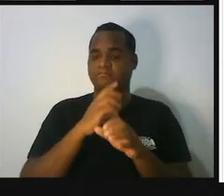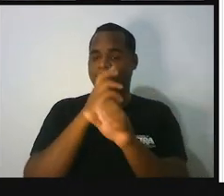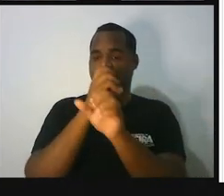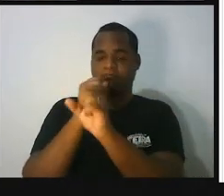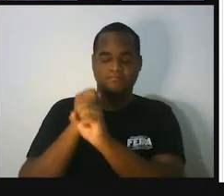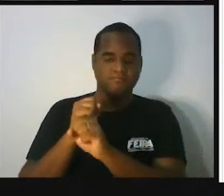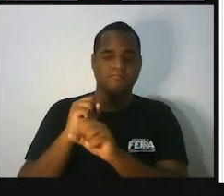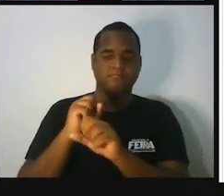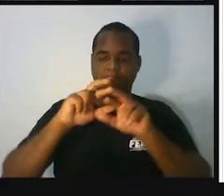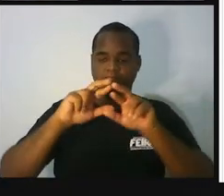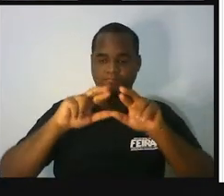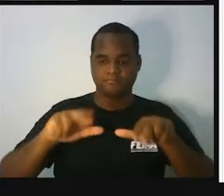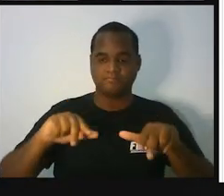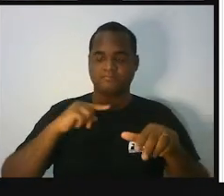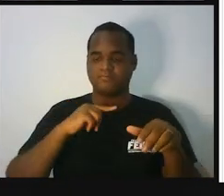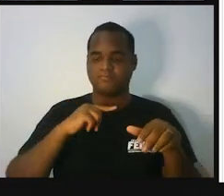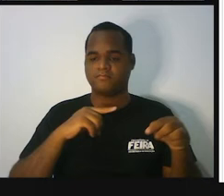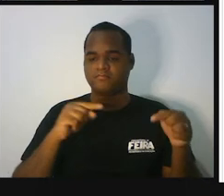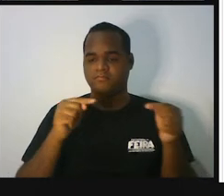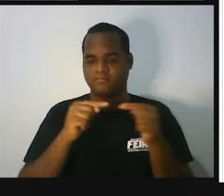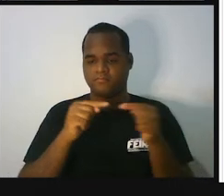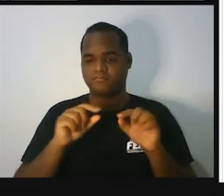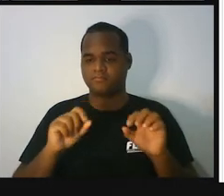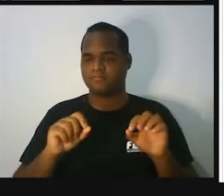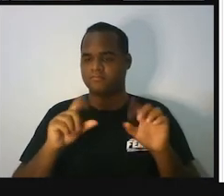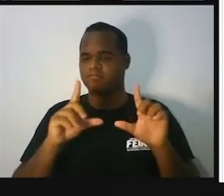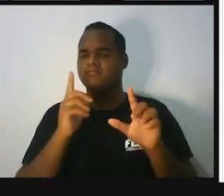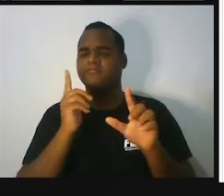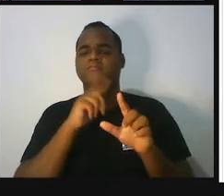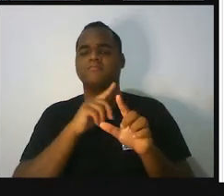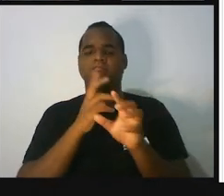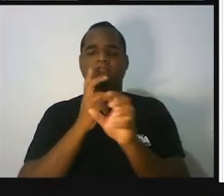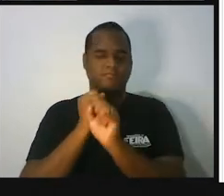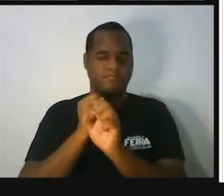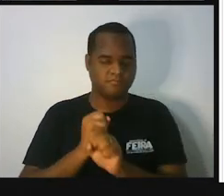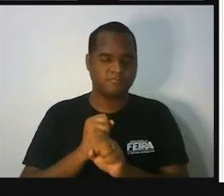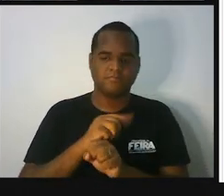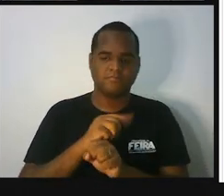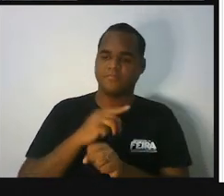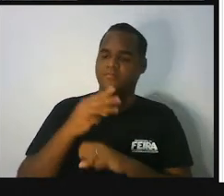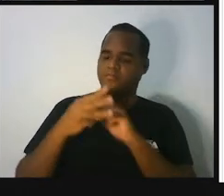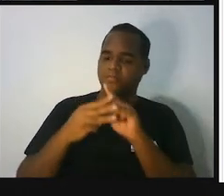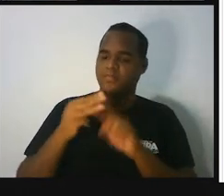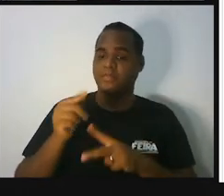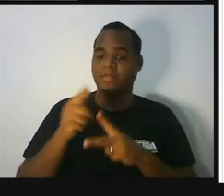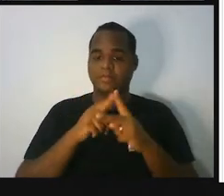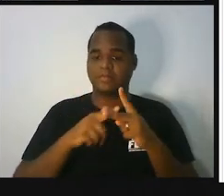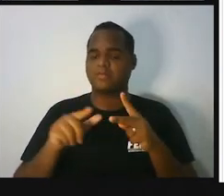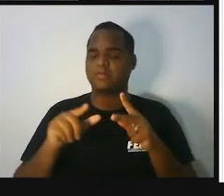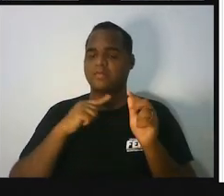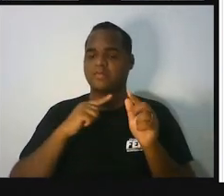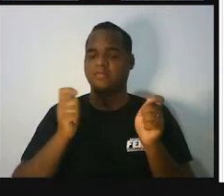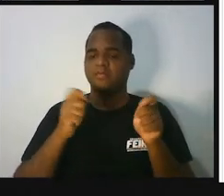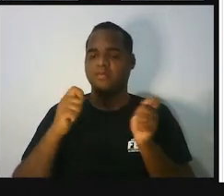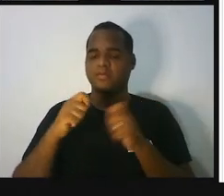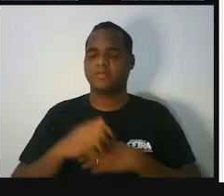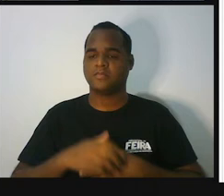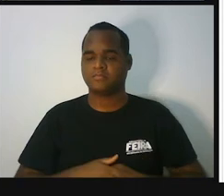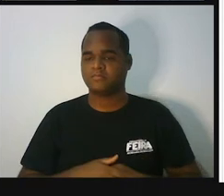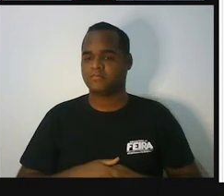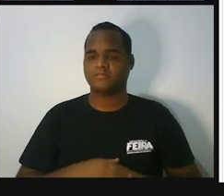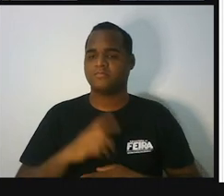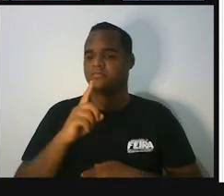Somando esses três ângulos, fazendo a soma desses três ângulos, qual será